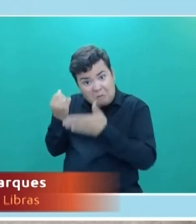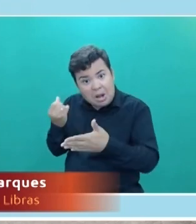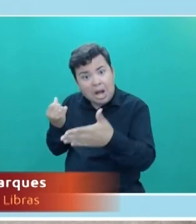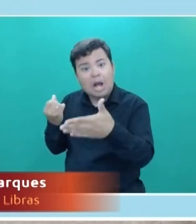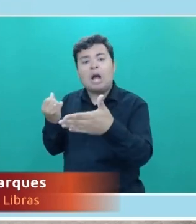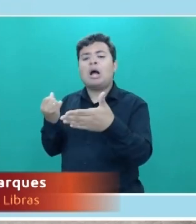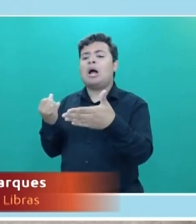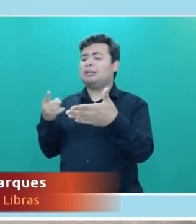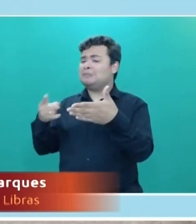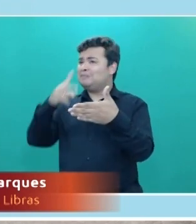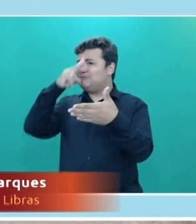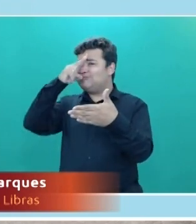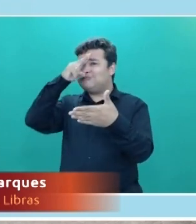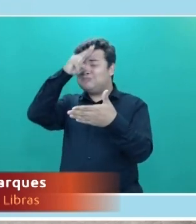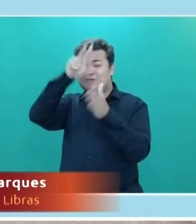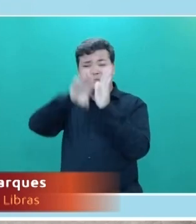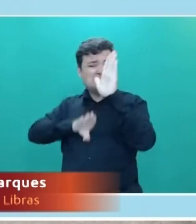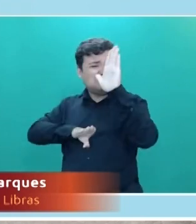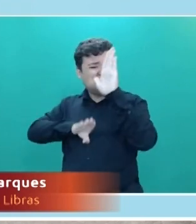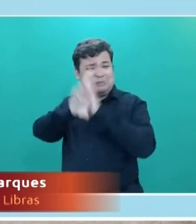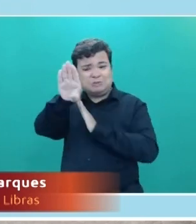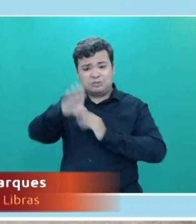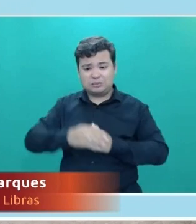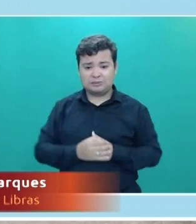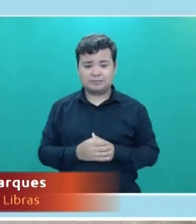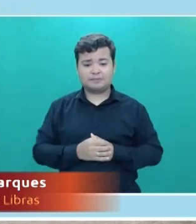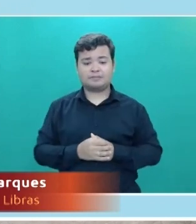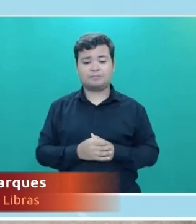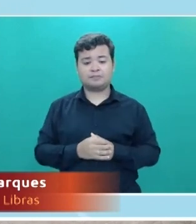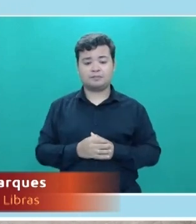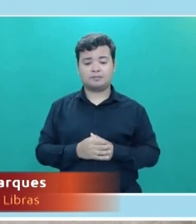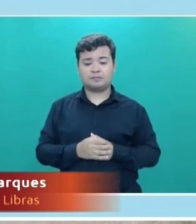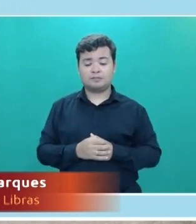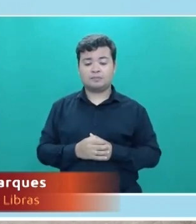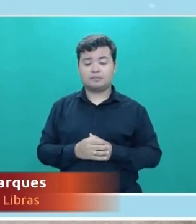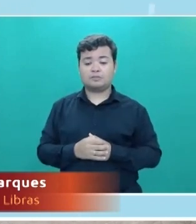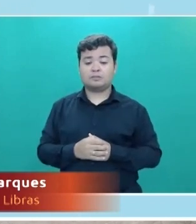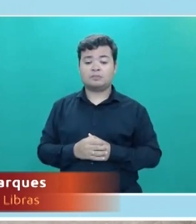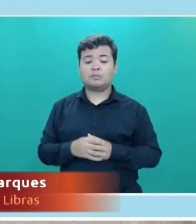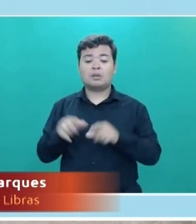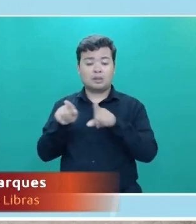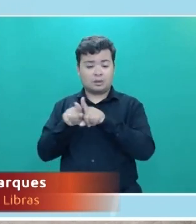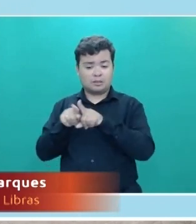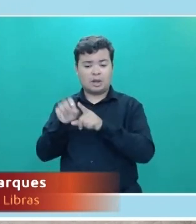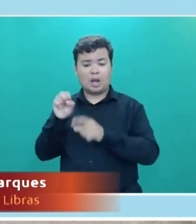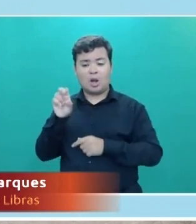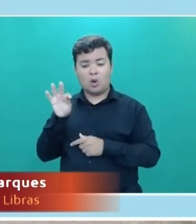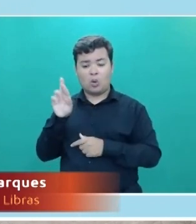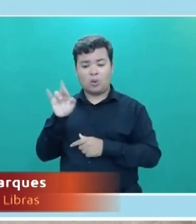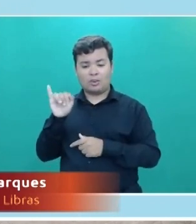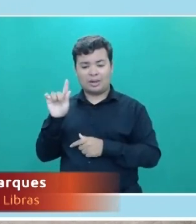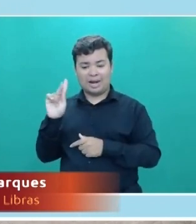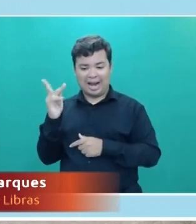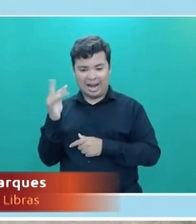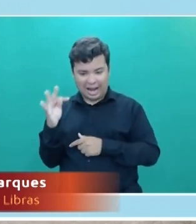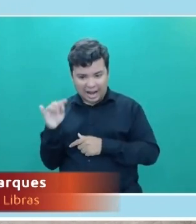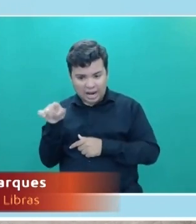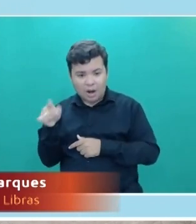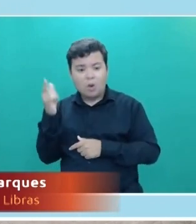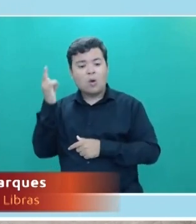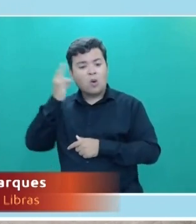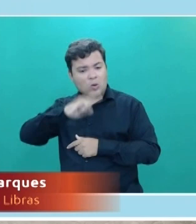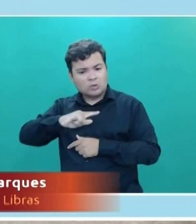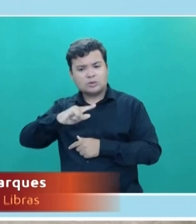mais intensidade. Porque quando a alt-right também, que é a direita alternativa, ela conseguiu realmente se impor dentro do debate público,